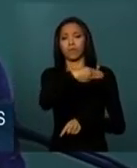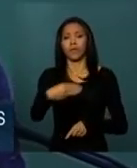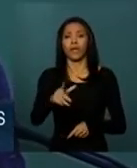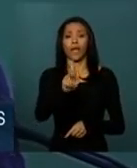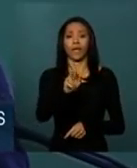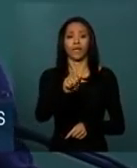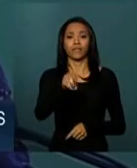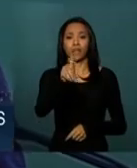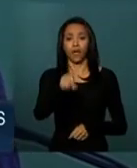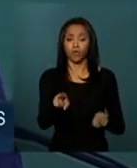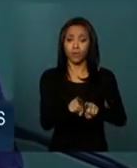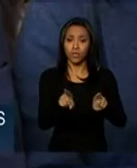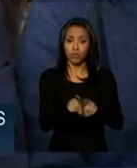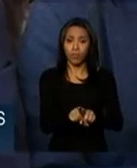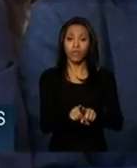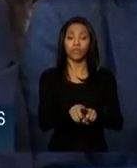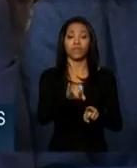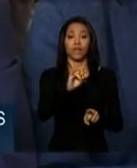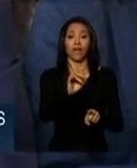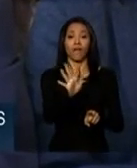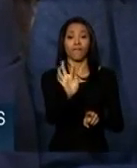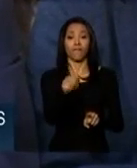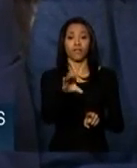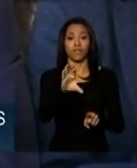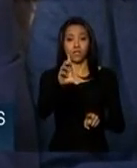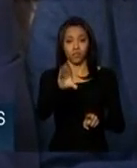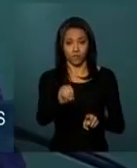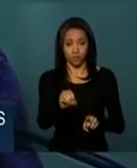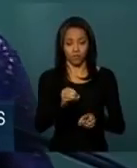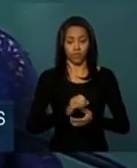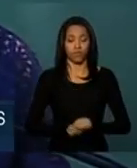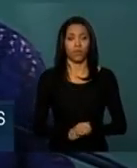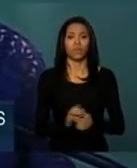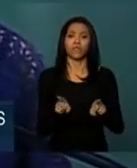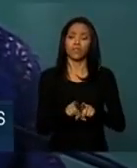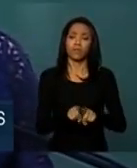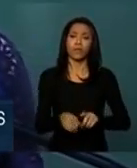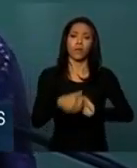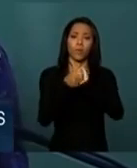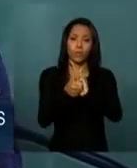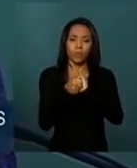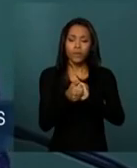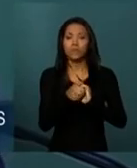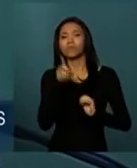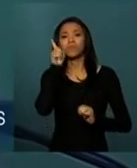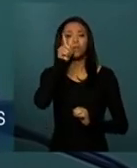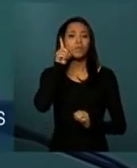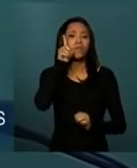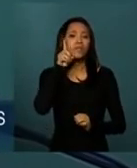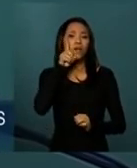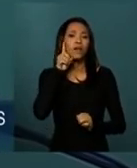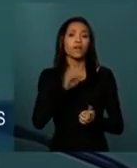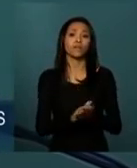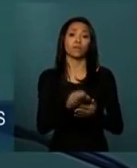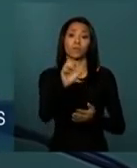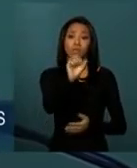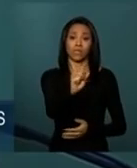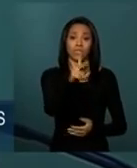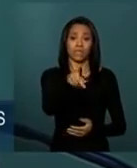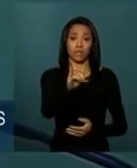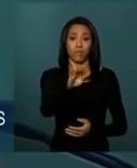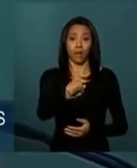Ribeiro, interino da Integração, Francisco Teixeira. Cumprimento o deputado Temístocles Sampaio